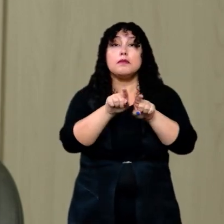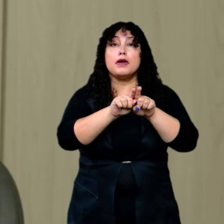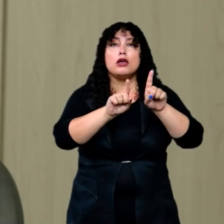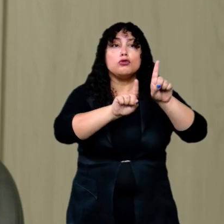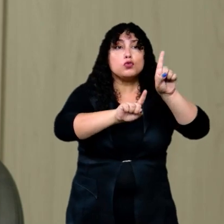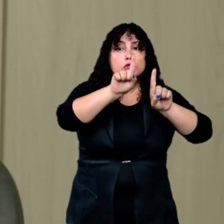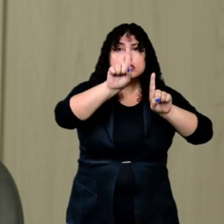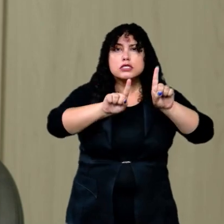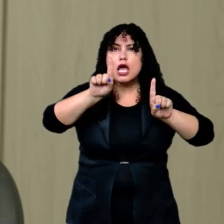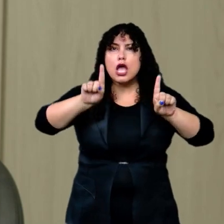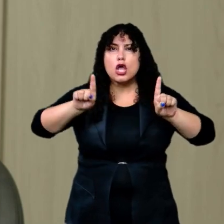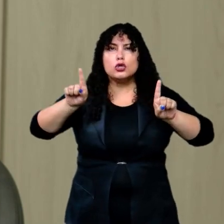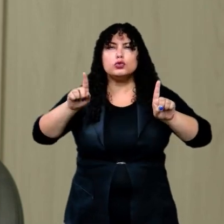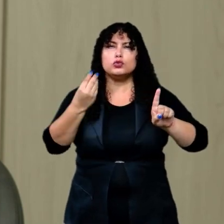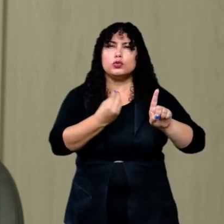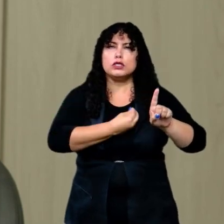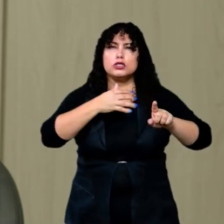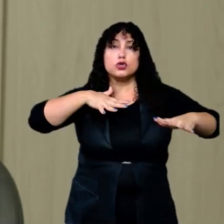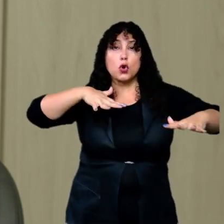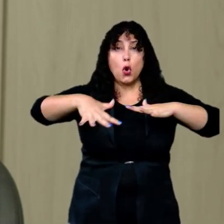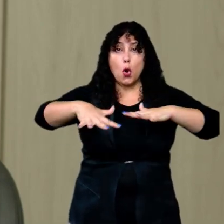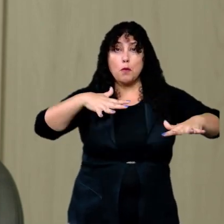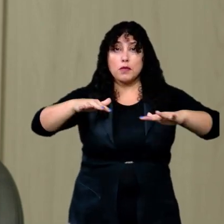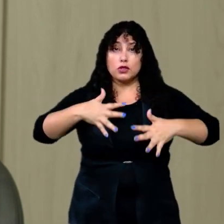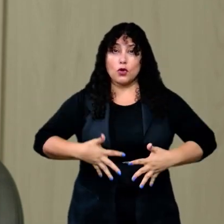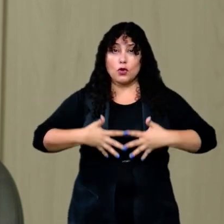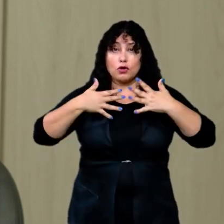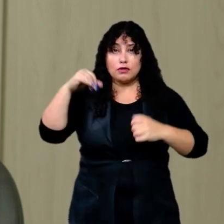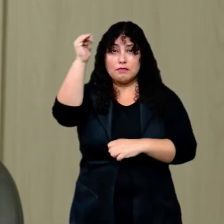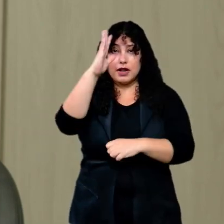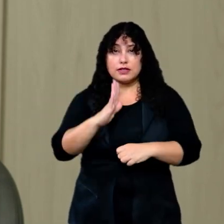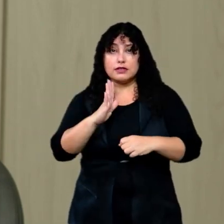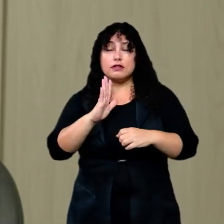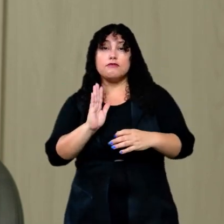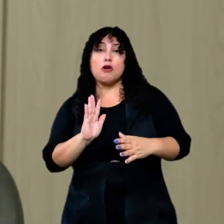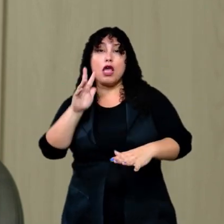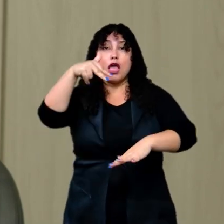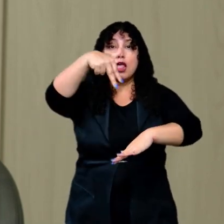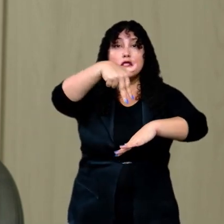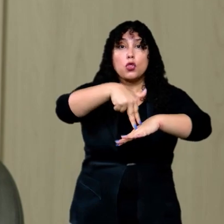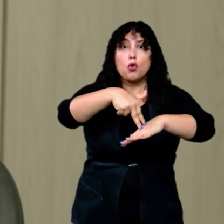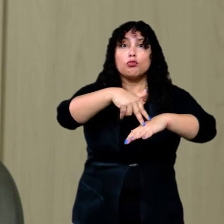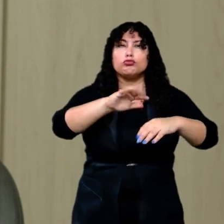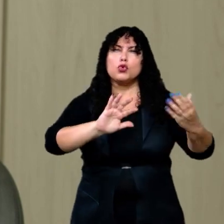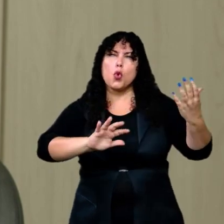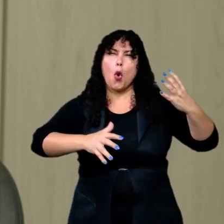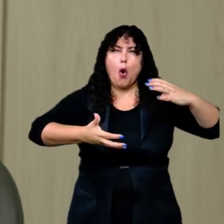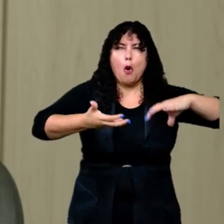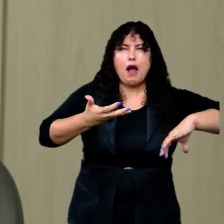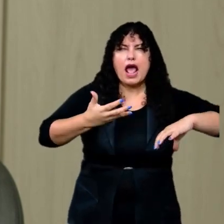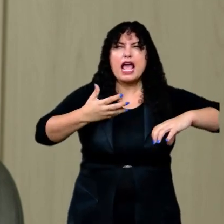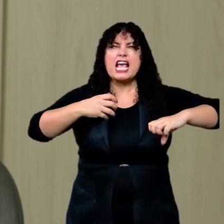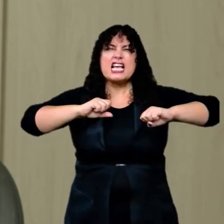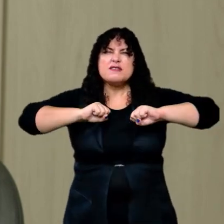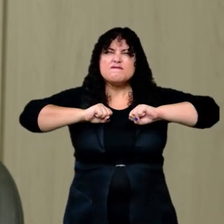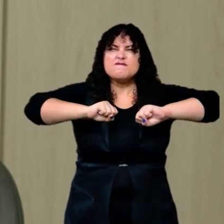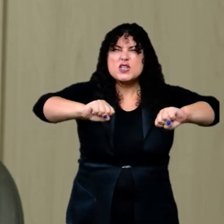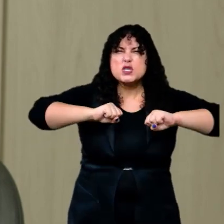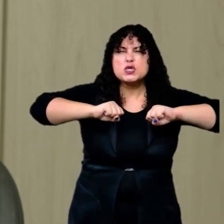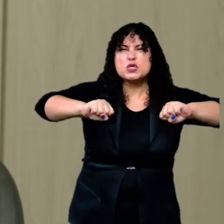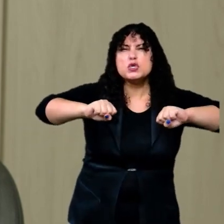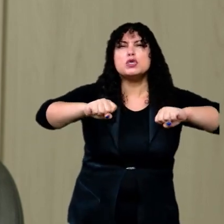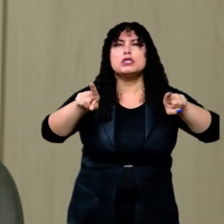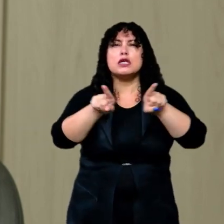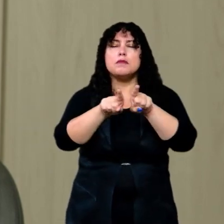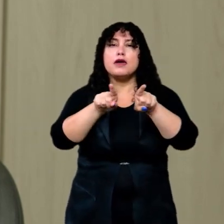elas existem porque o Movimento Orgulho Autista Brasil foi para dentro do Congresso, brigou, gritou e disse